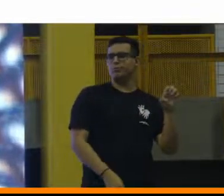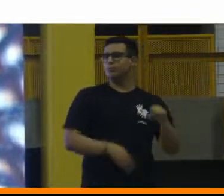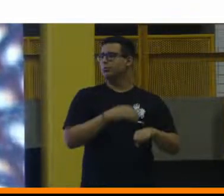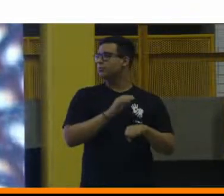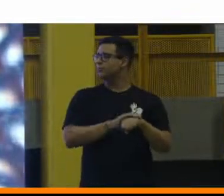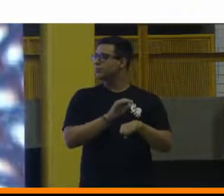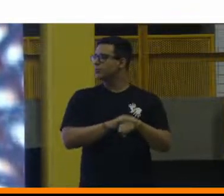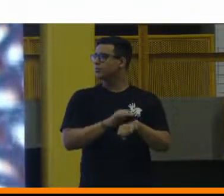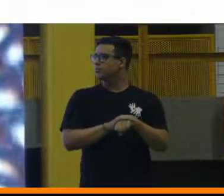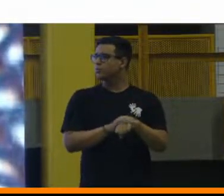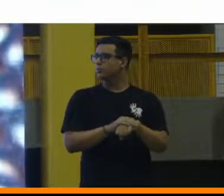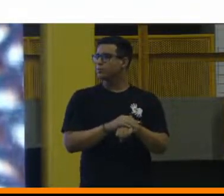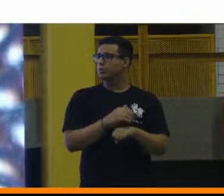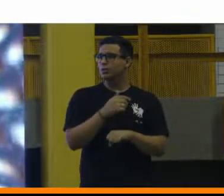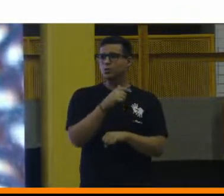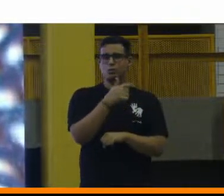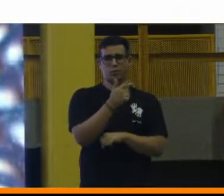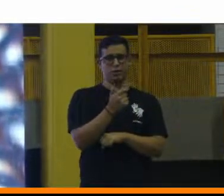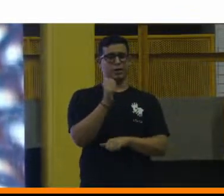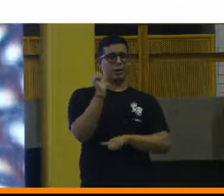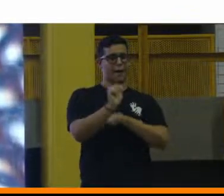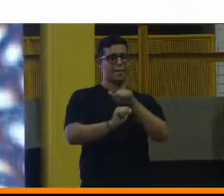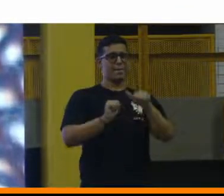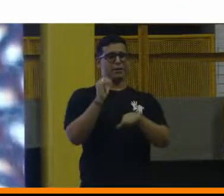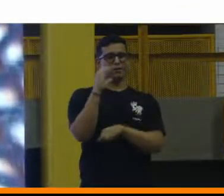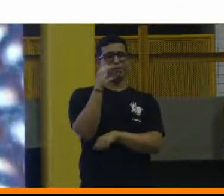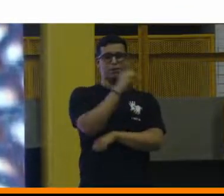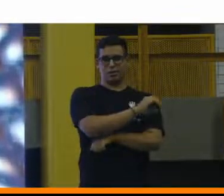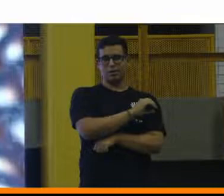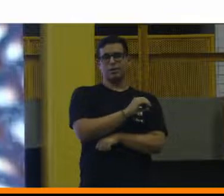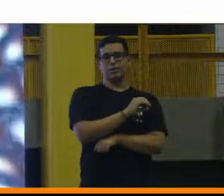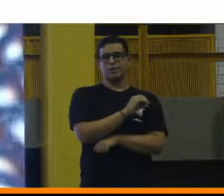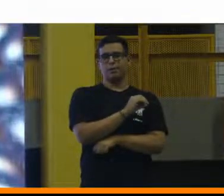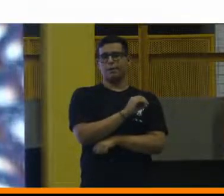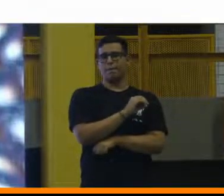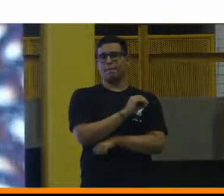mesmo sem mudar o valor da velocidade,